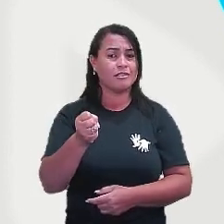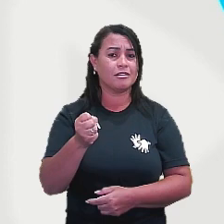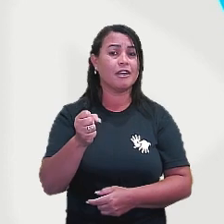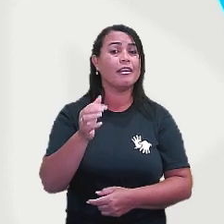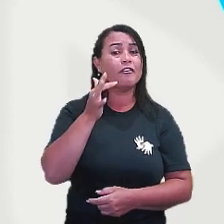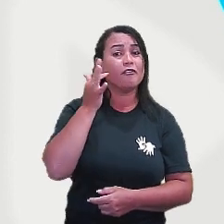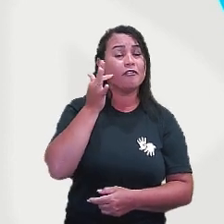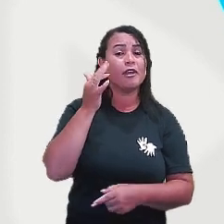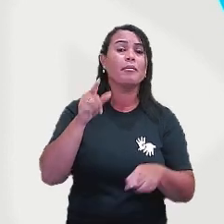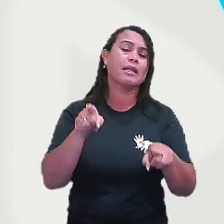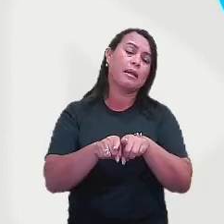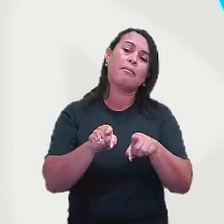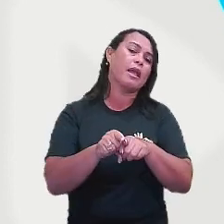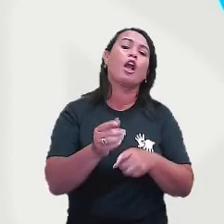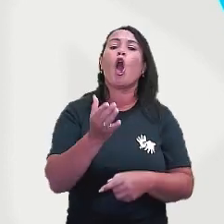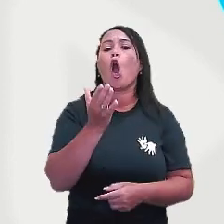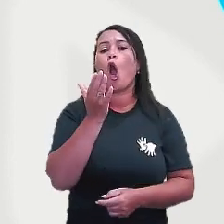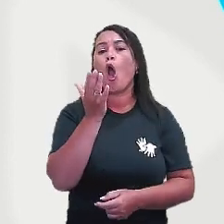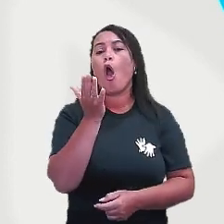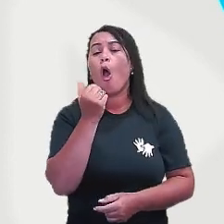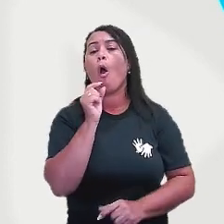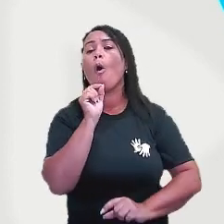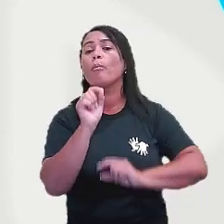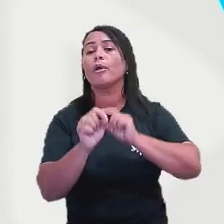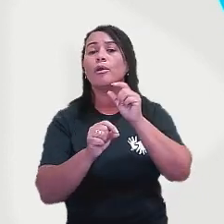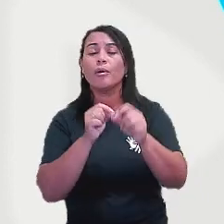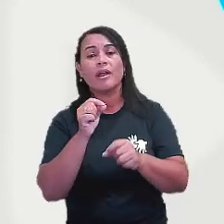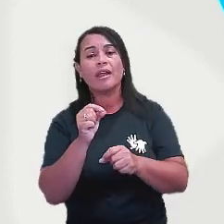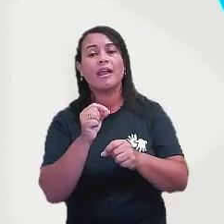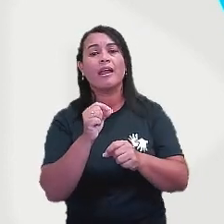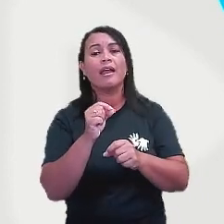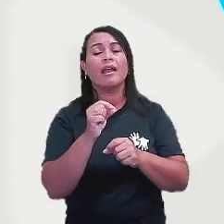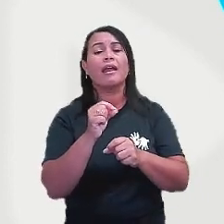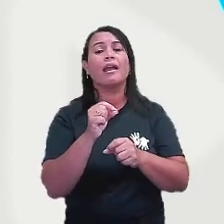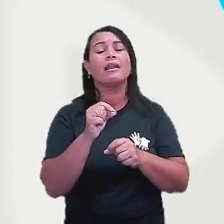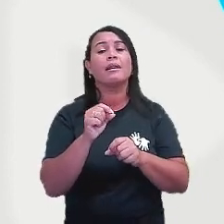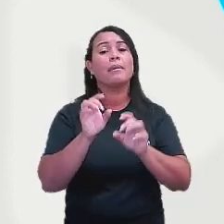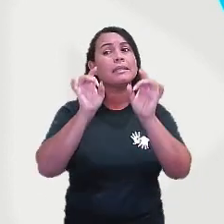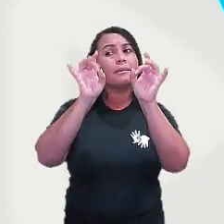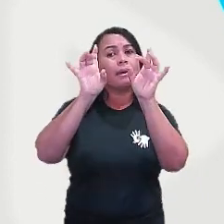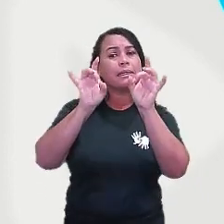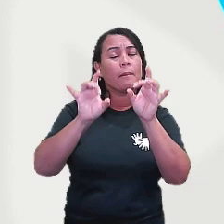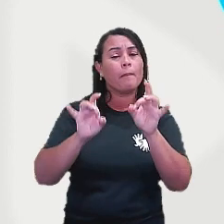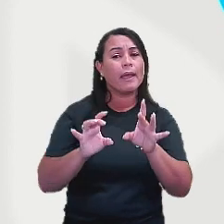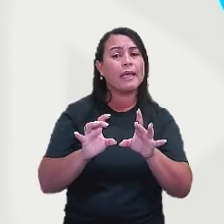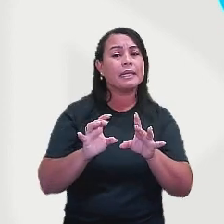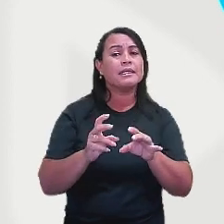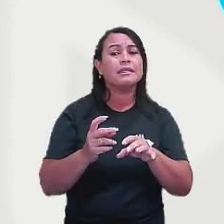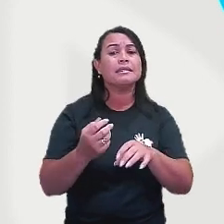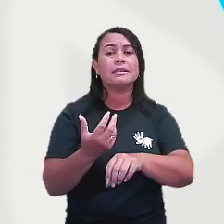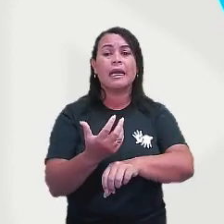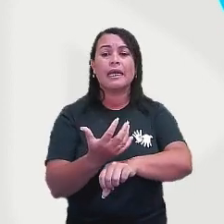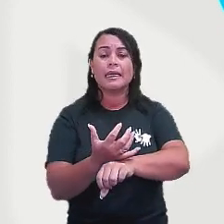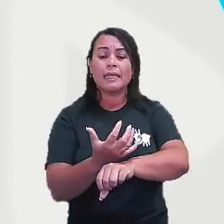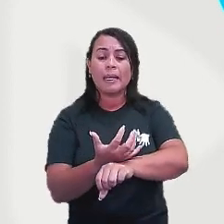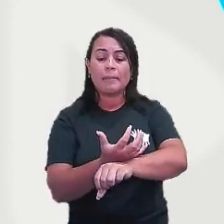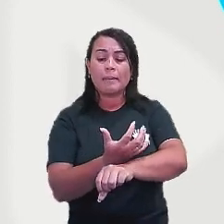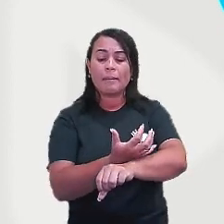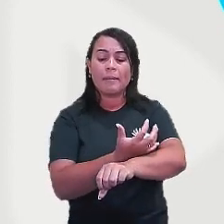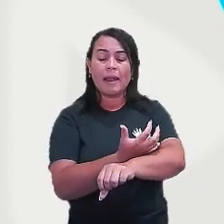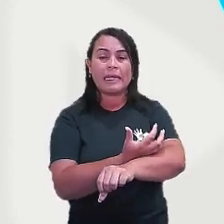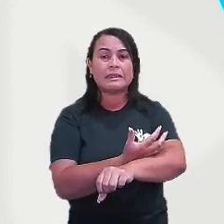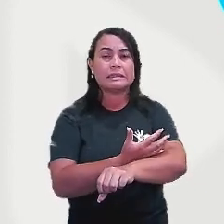são herbívoros, que se alimentam especialmente de plantas. E a sua